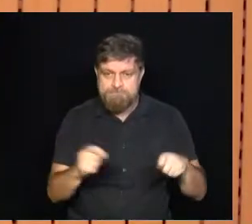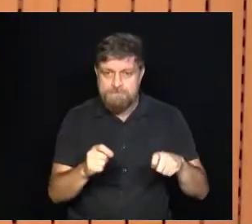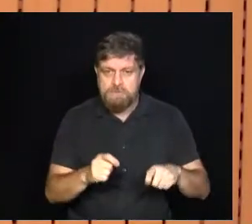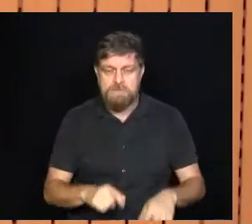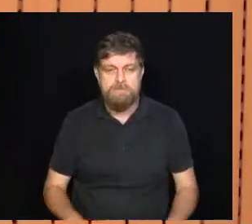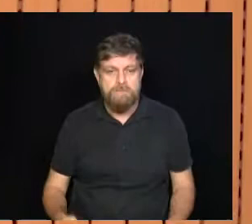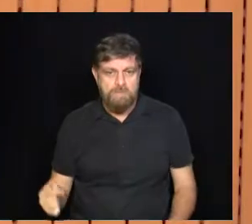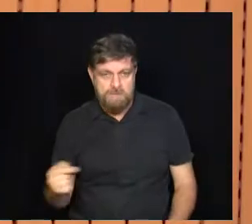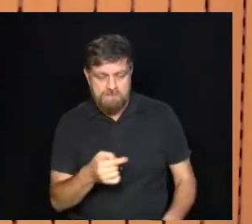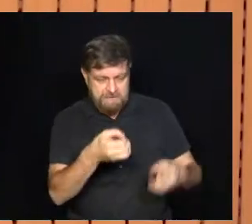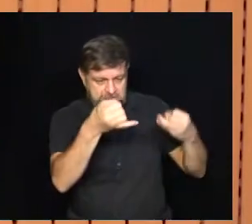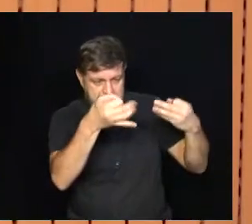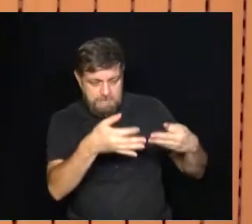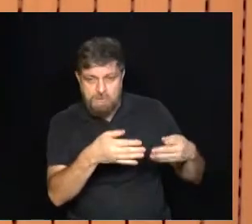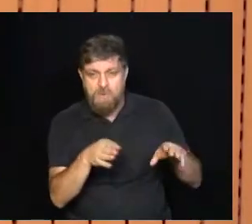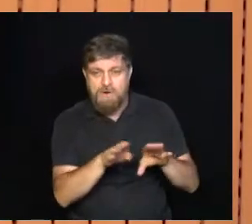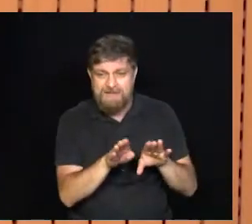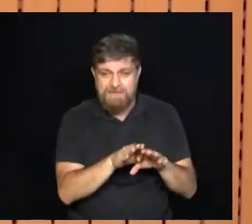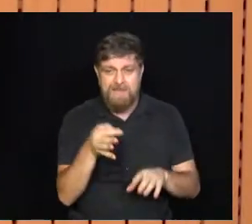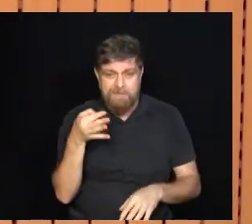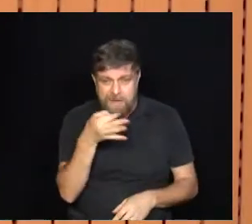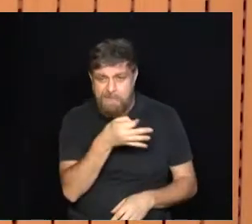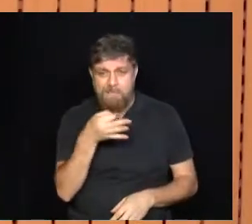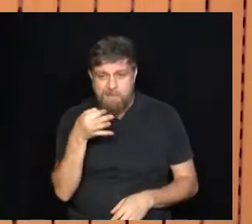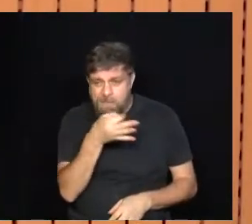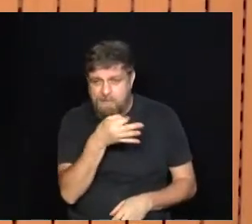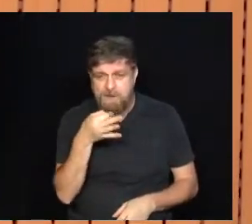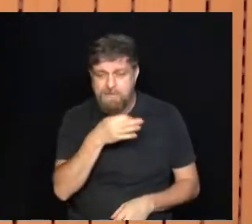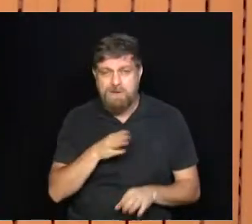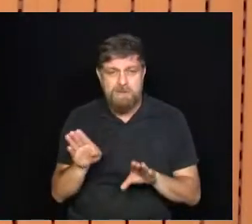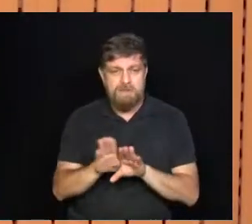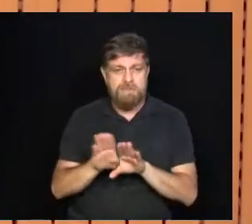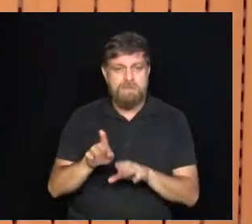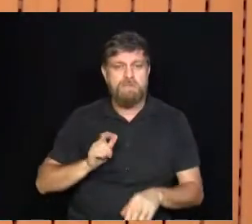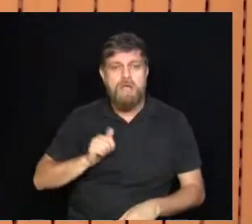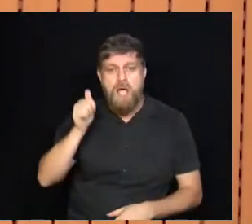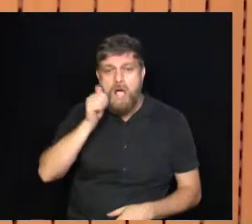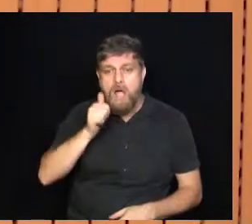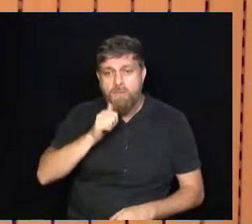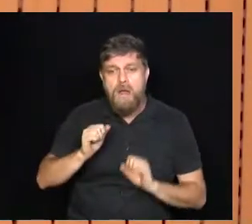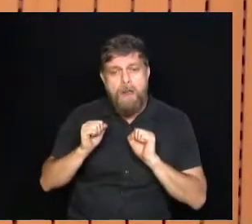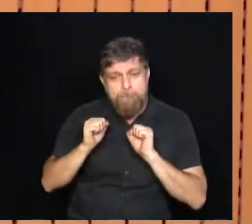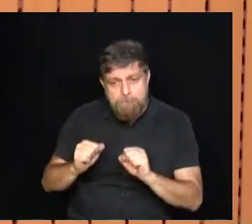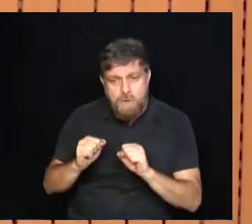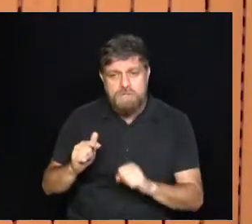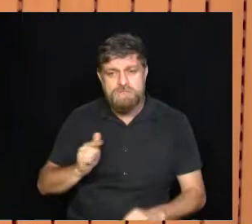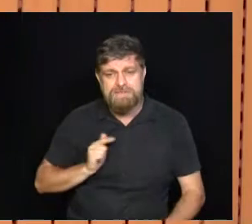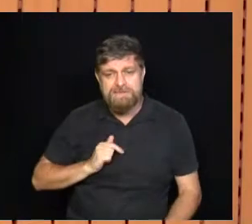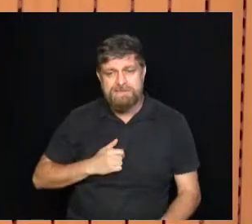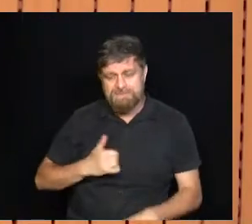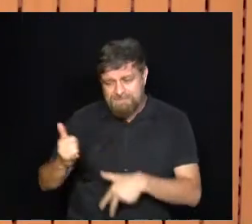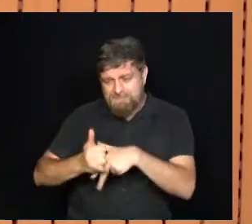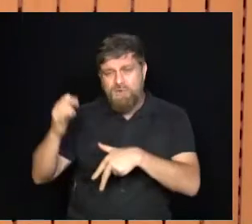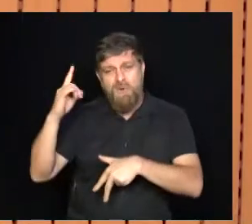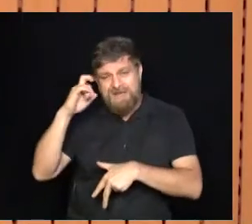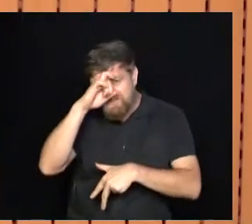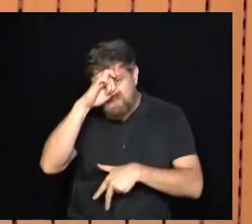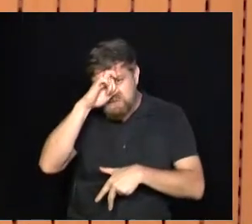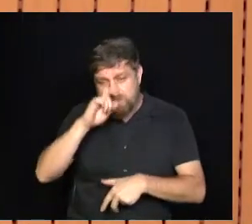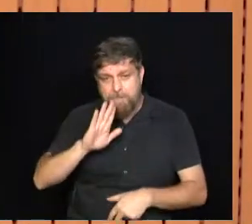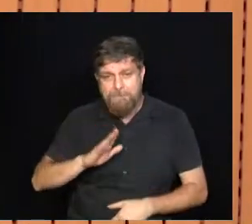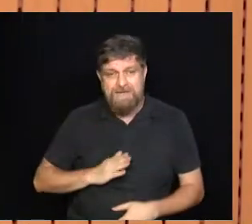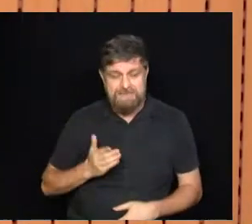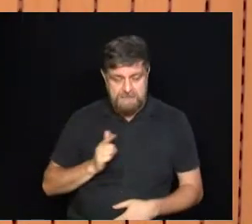que a senhora falou, né, e foi comentado aqui também, né. Então, a mulher pode passar por uma situação difícil, mas essa mão